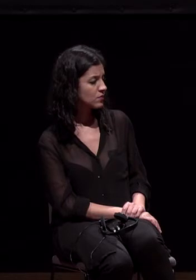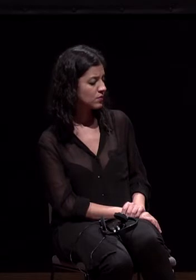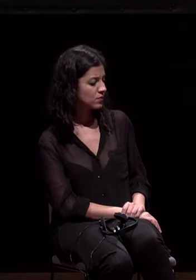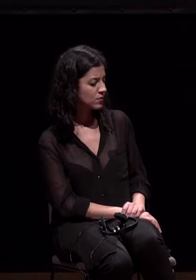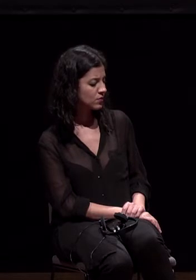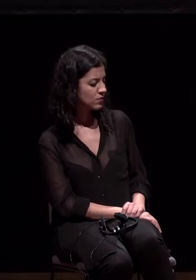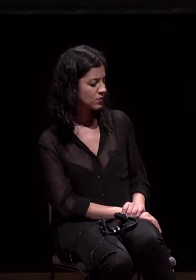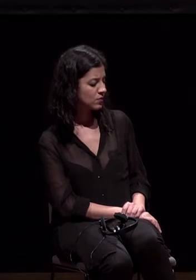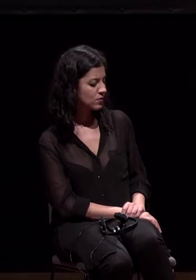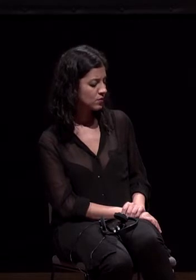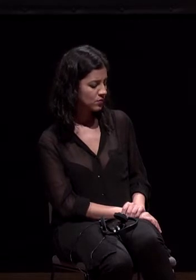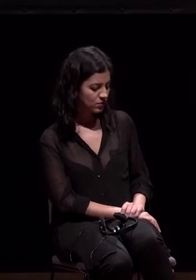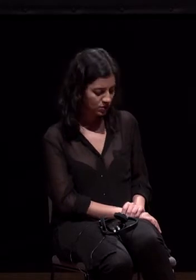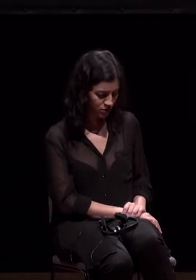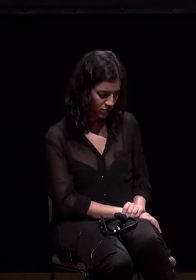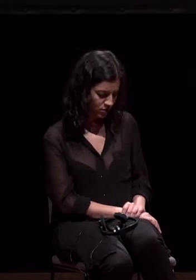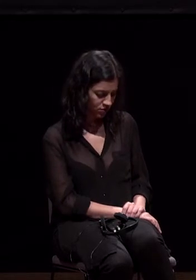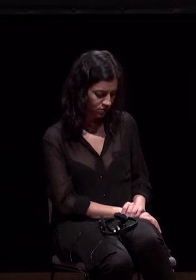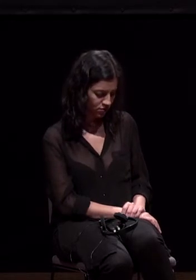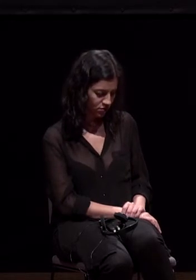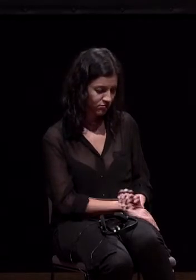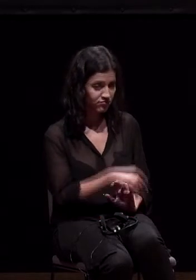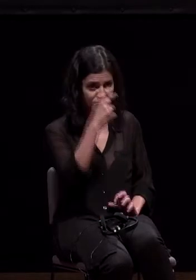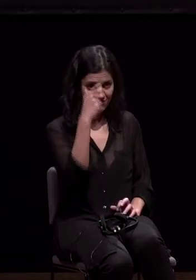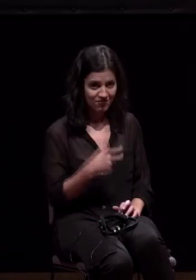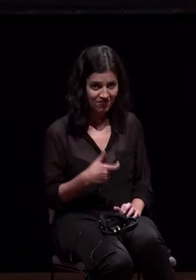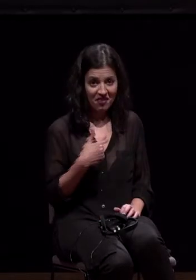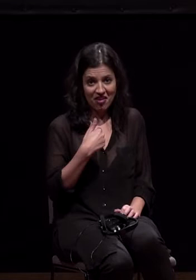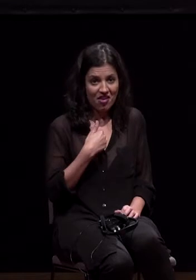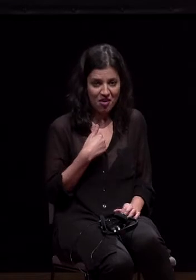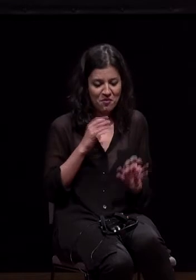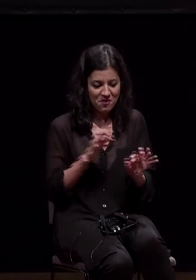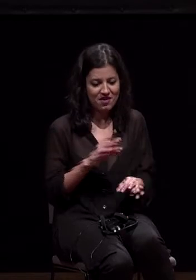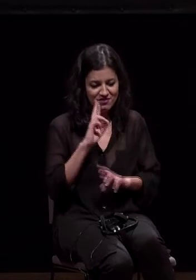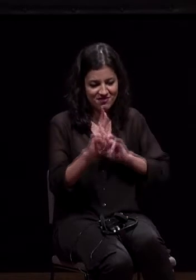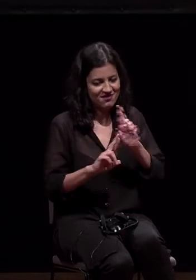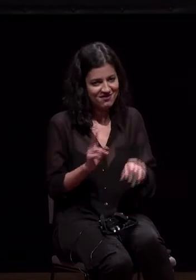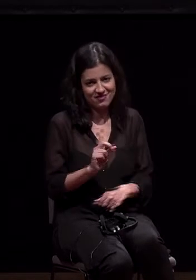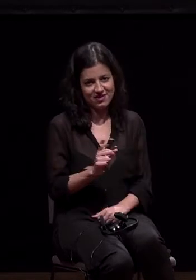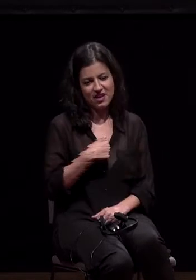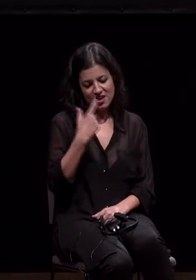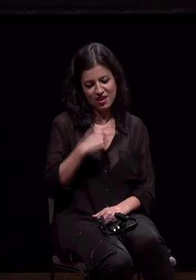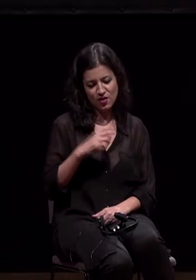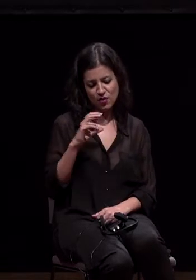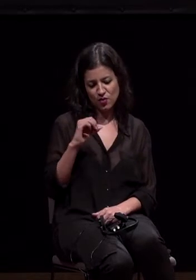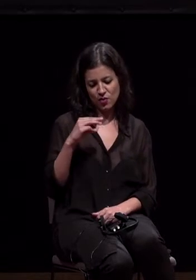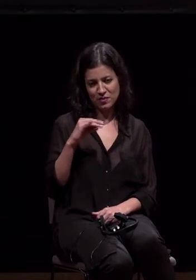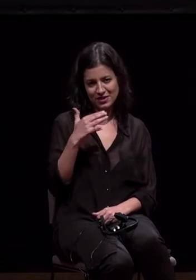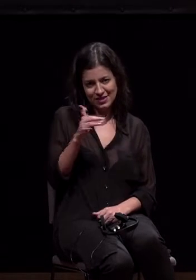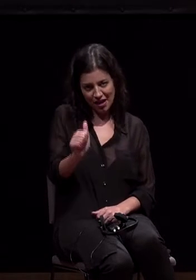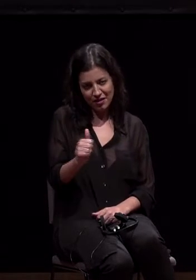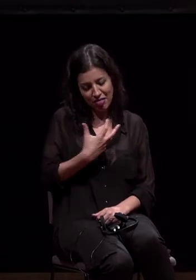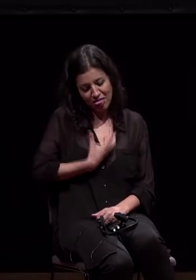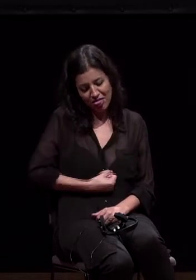Bueno, seguramente yo no soy la persona más indicada para... yo soy como una comisaria frustrada que era muy mala y me echaron de